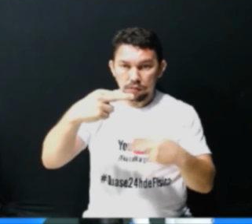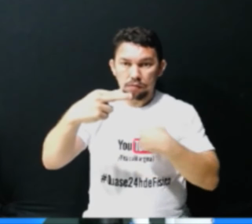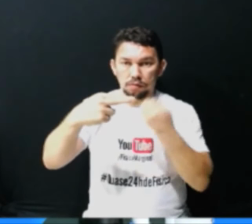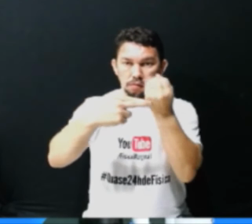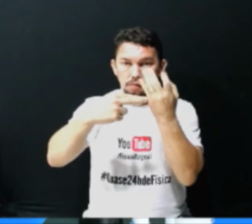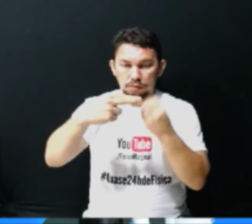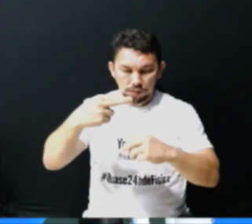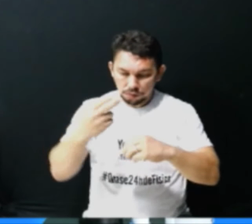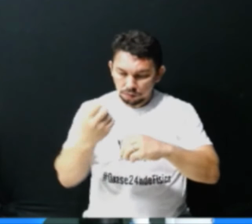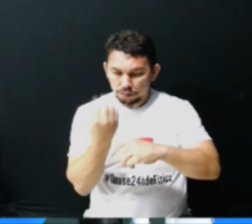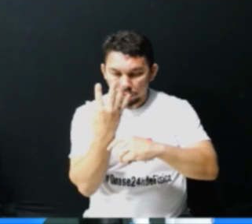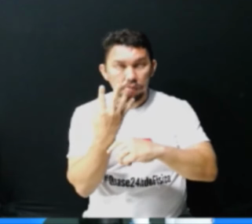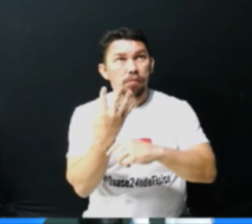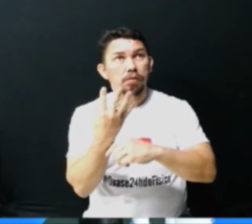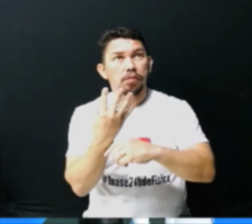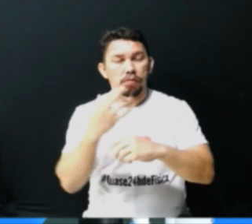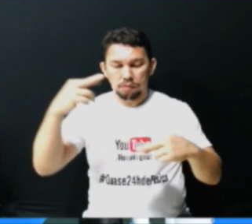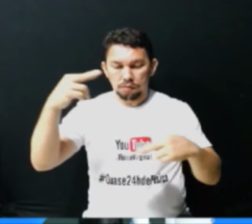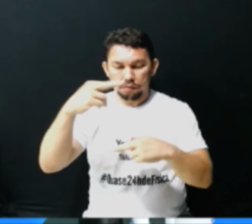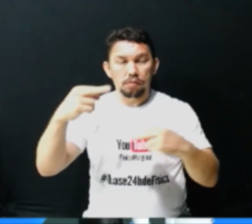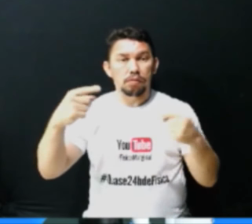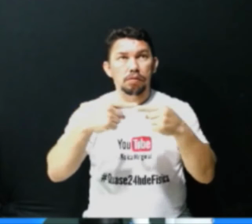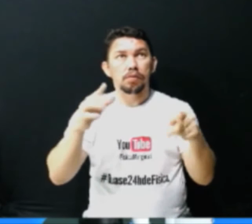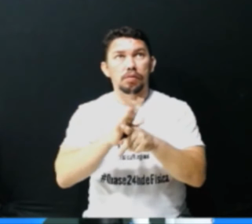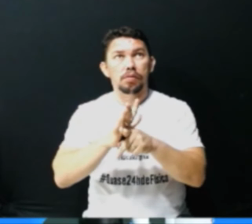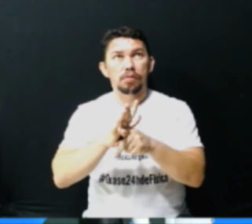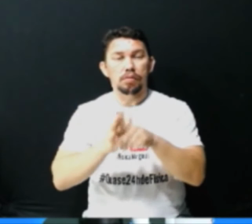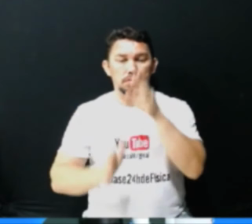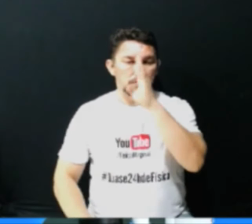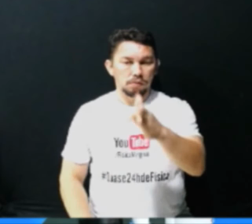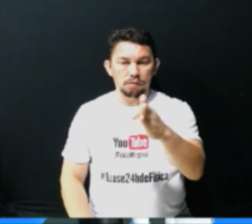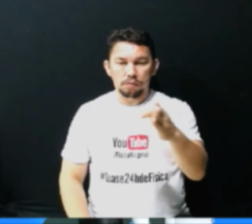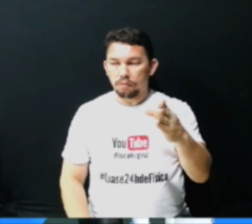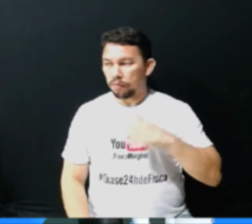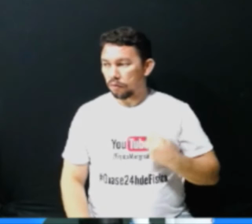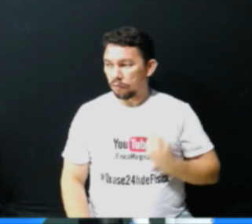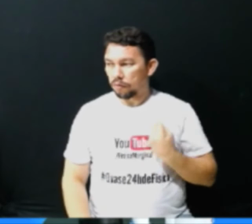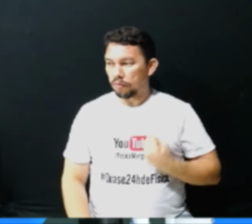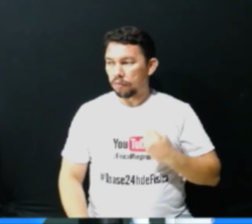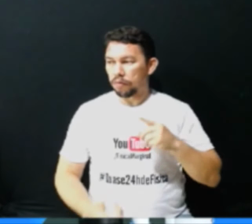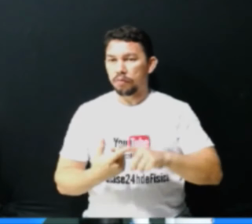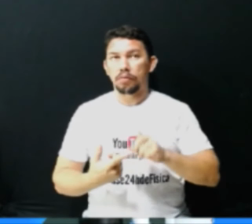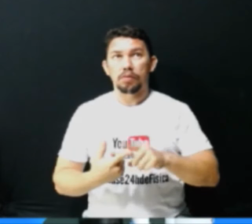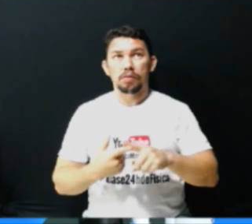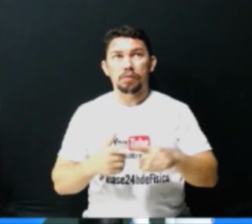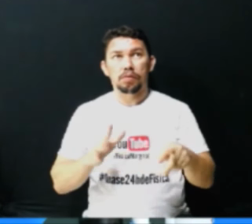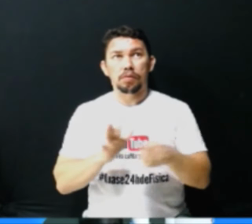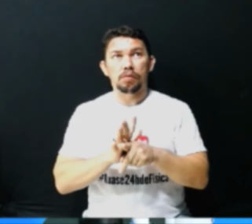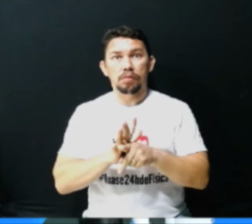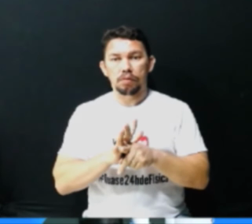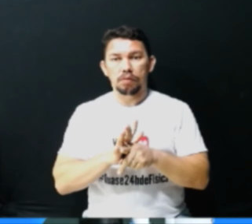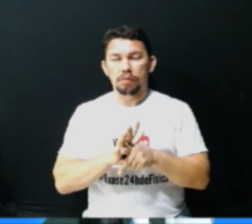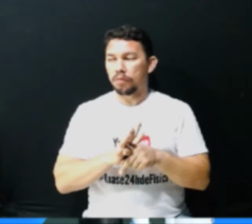em paralelo com esse daqui, é como se você tivesse conectado diretamente em paralelo com a fonte. Ou seja, você colocou algo de